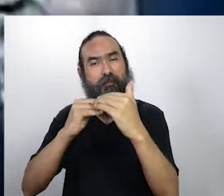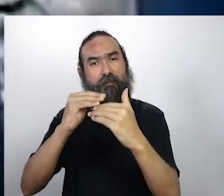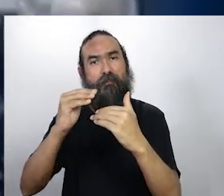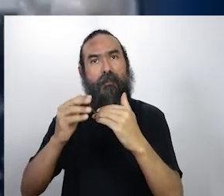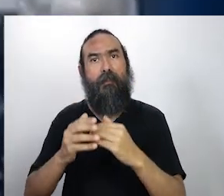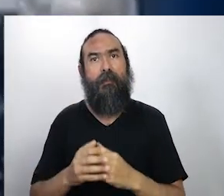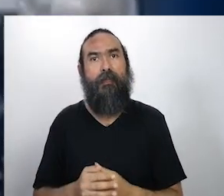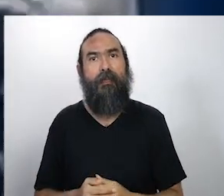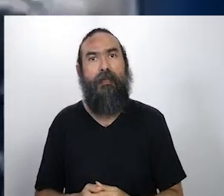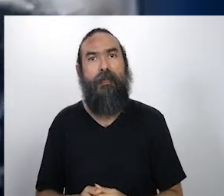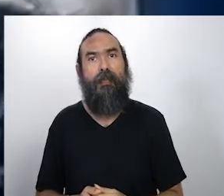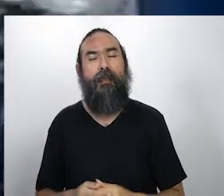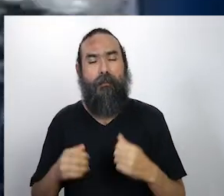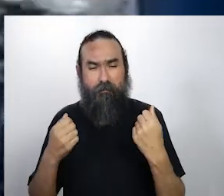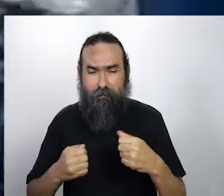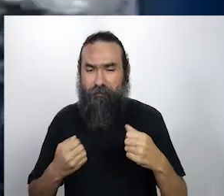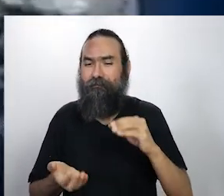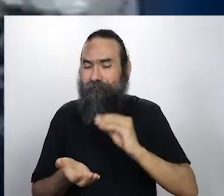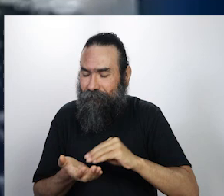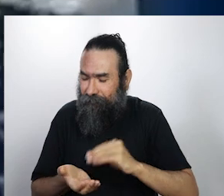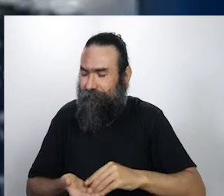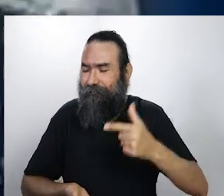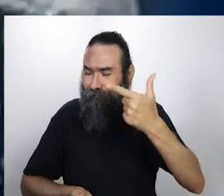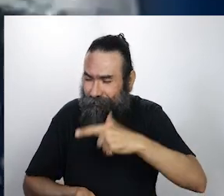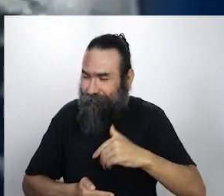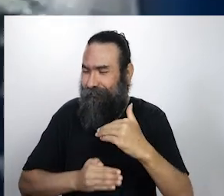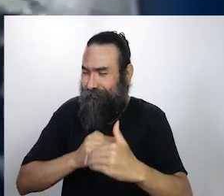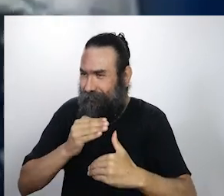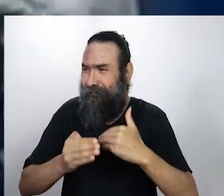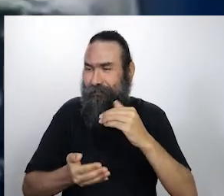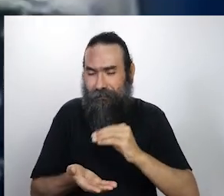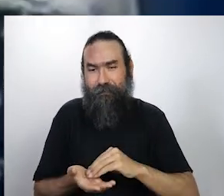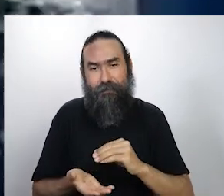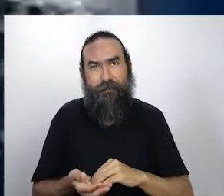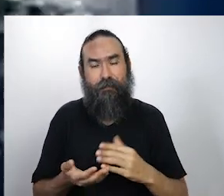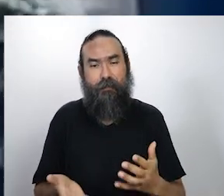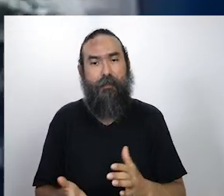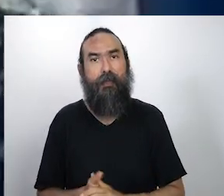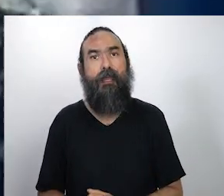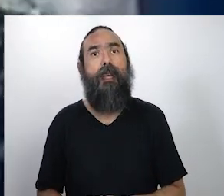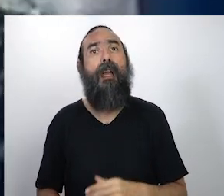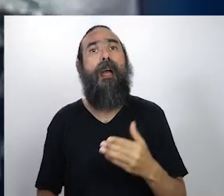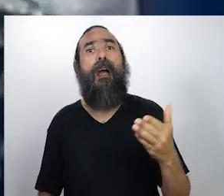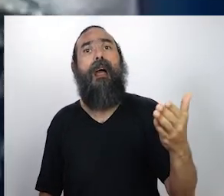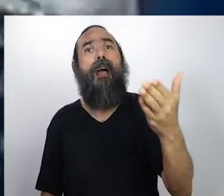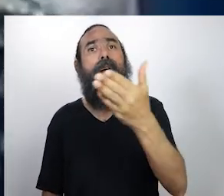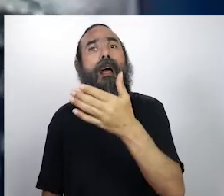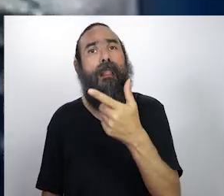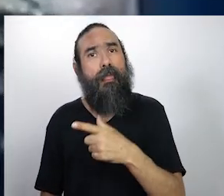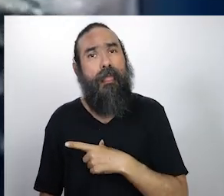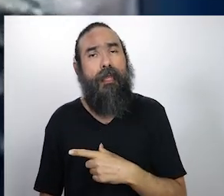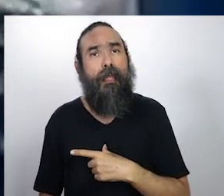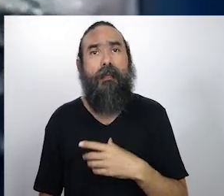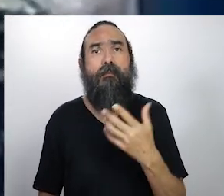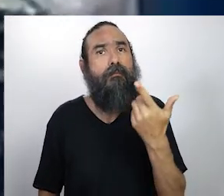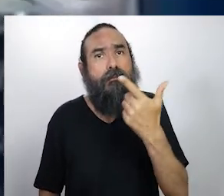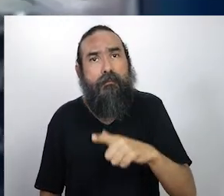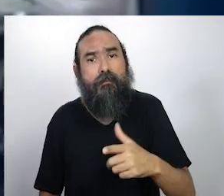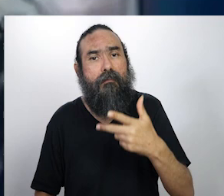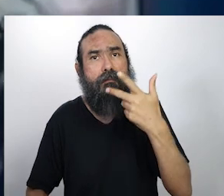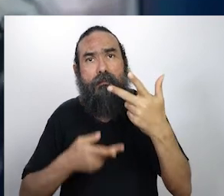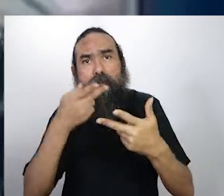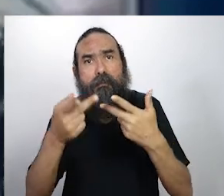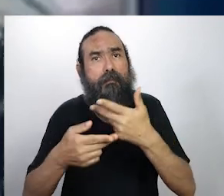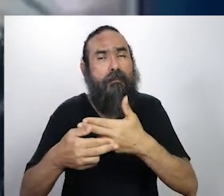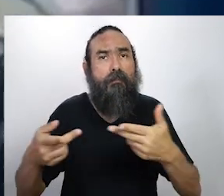Eu queria saber se alguém quer mais comentários ou perguntas um para os outros. A gente